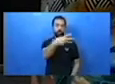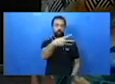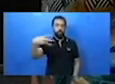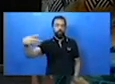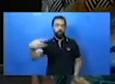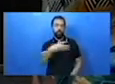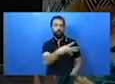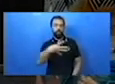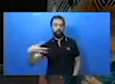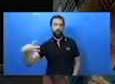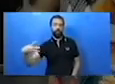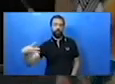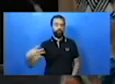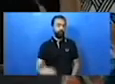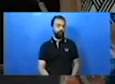peguei uma.